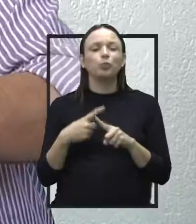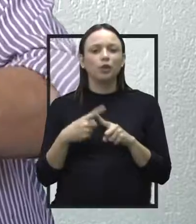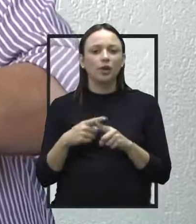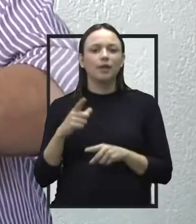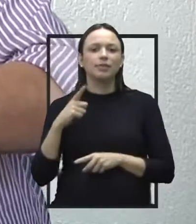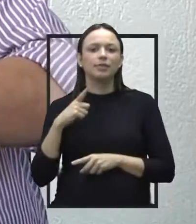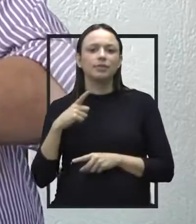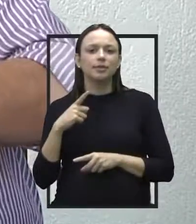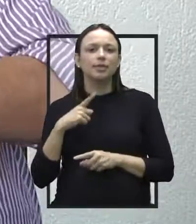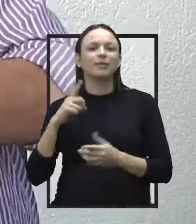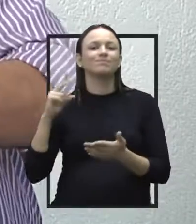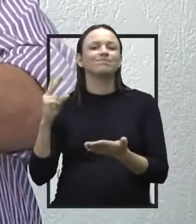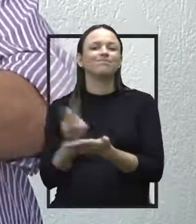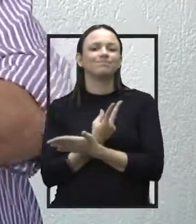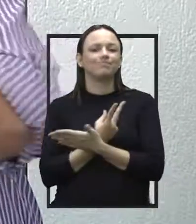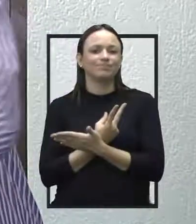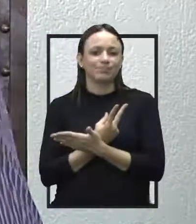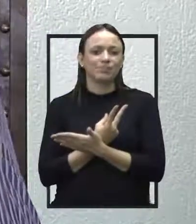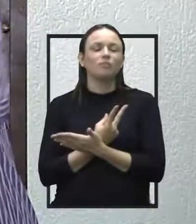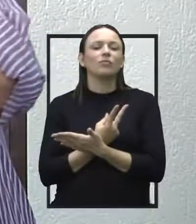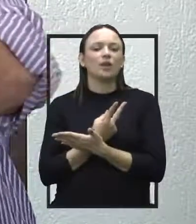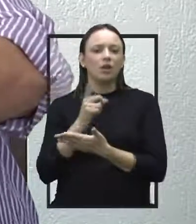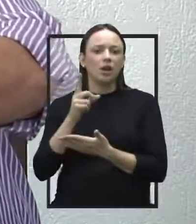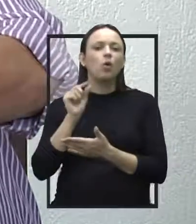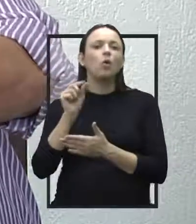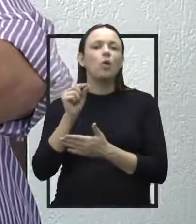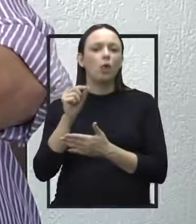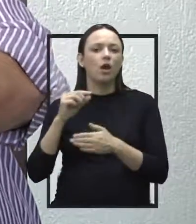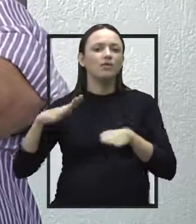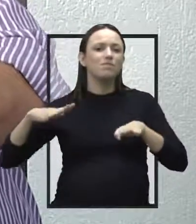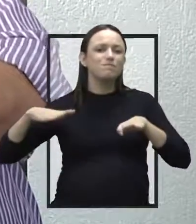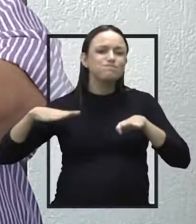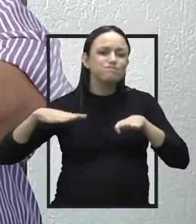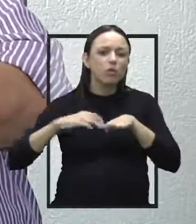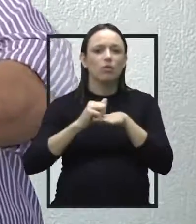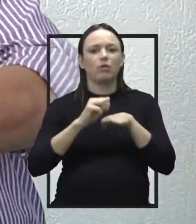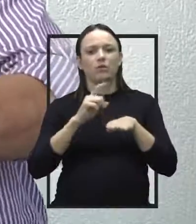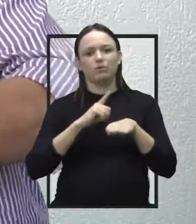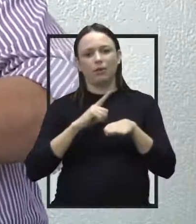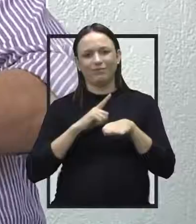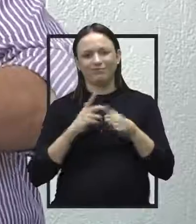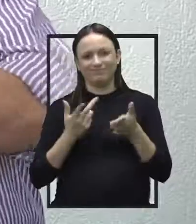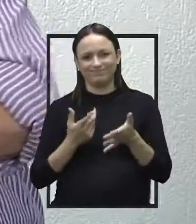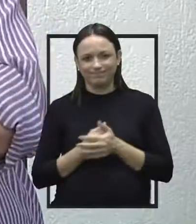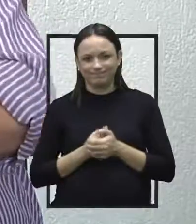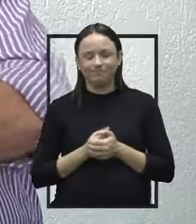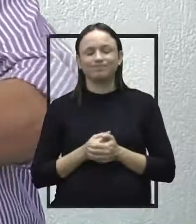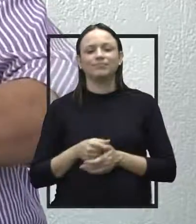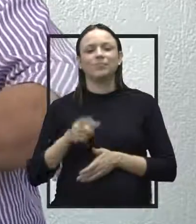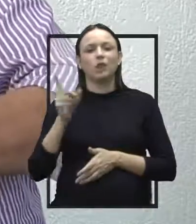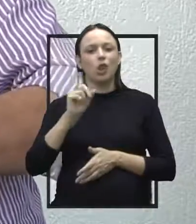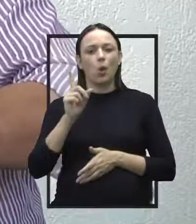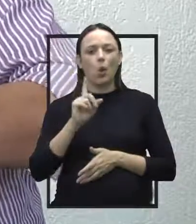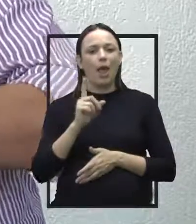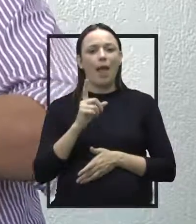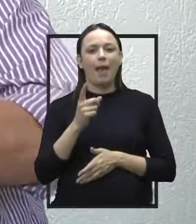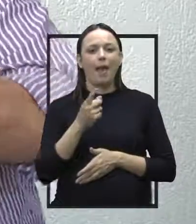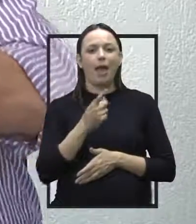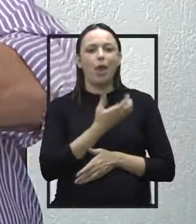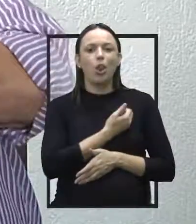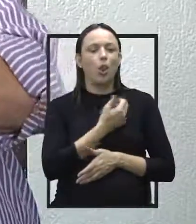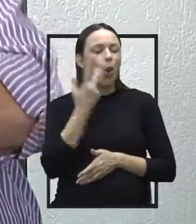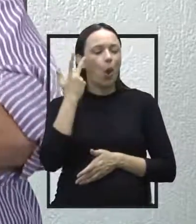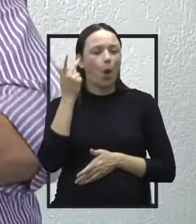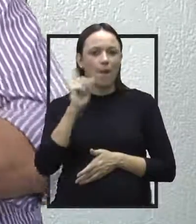número que chama a atenção, né, em relação aos acidentes que vem acontecendo. Não são números normais, é um número que